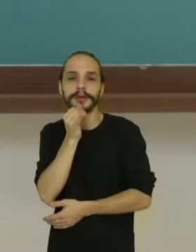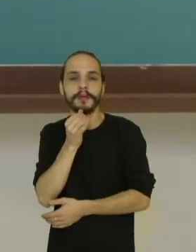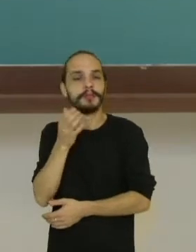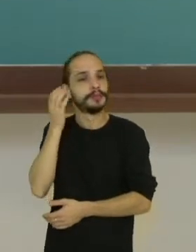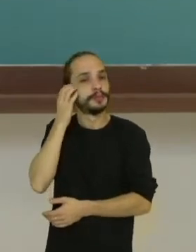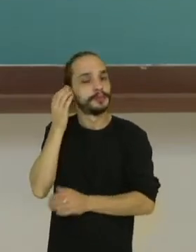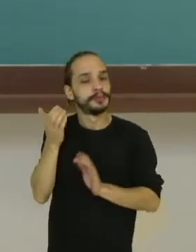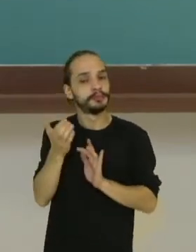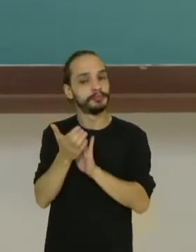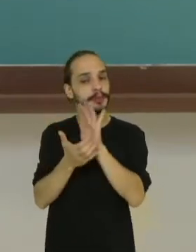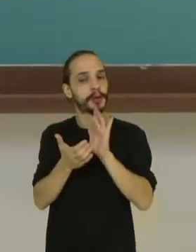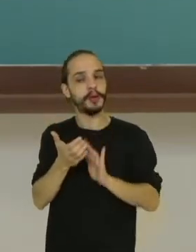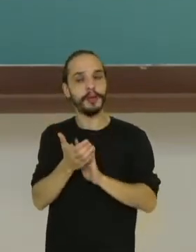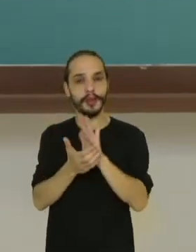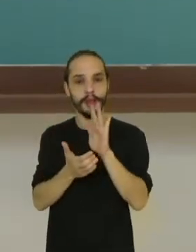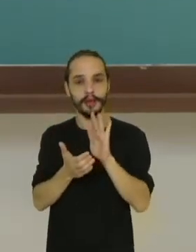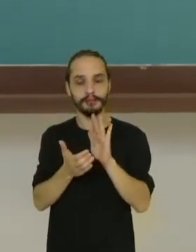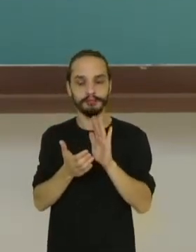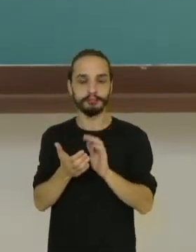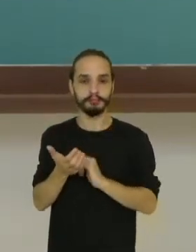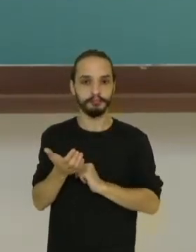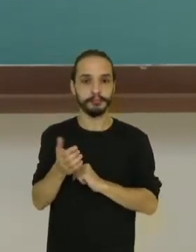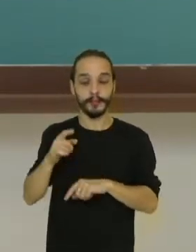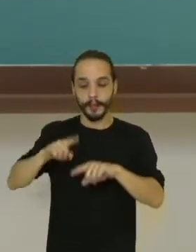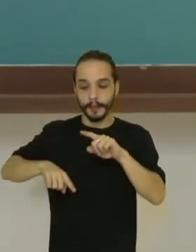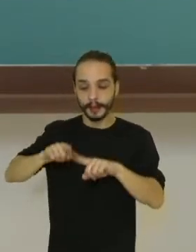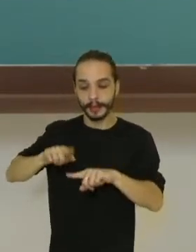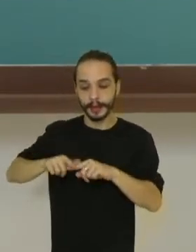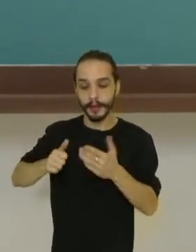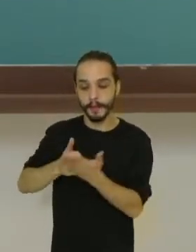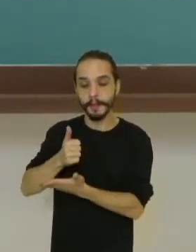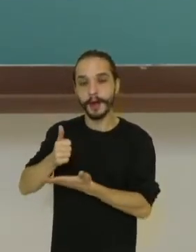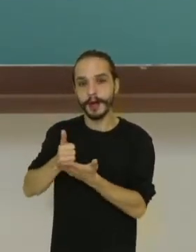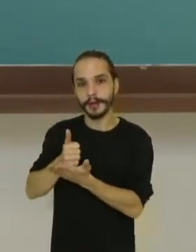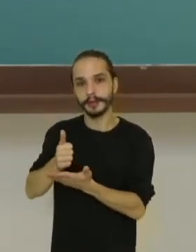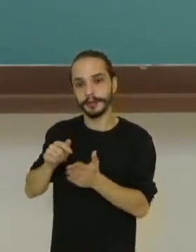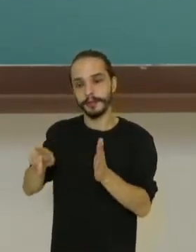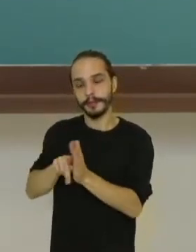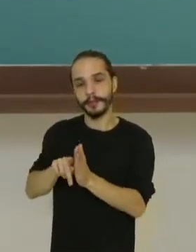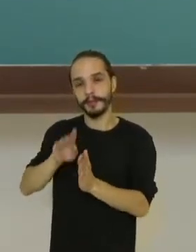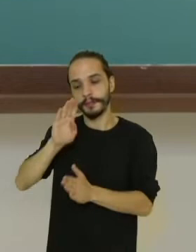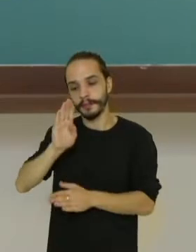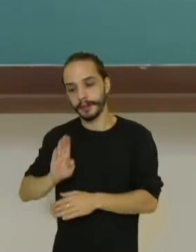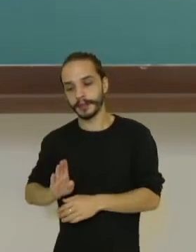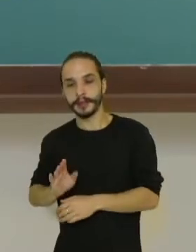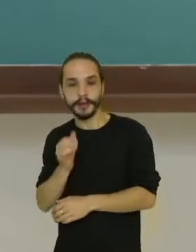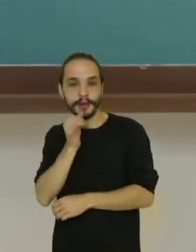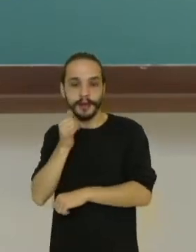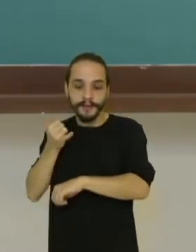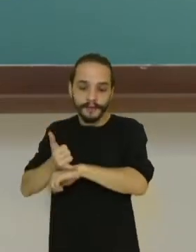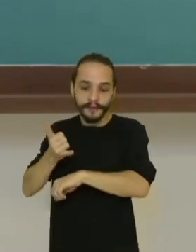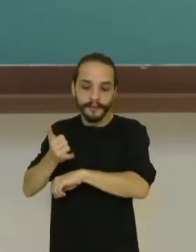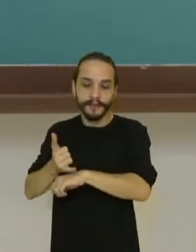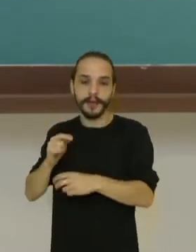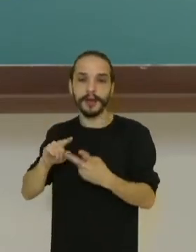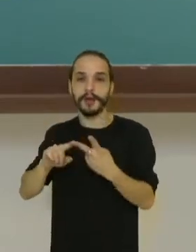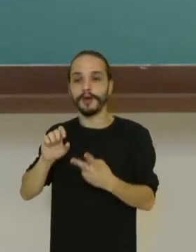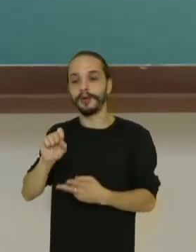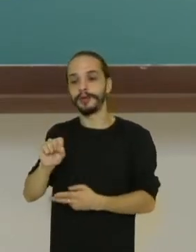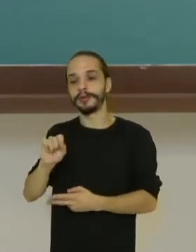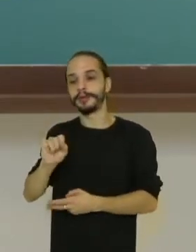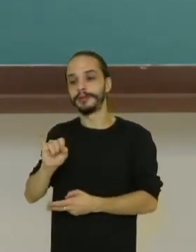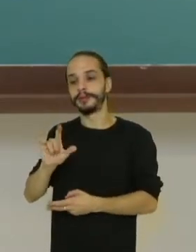agora. Então, a matéria-prima provavelmente vem, por exemplo, do Brasil, né, o minério de ferro, ou o silício,